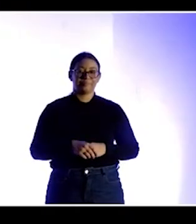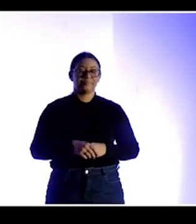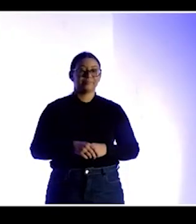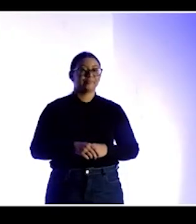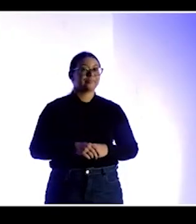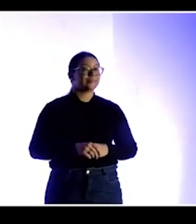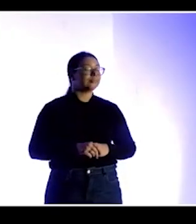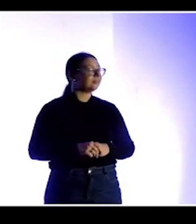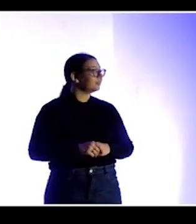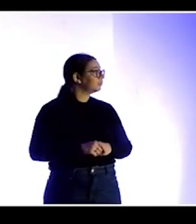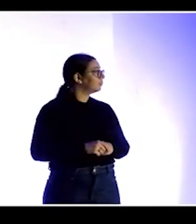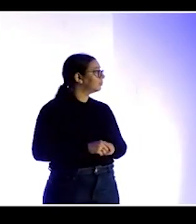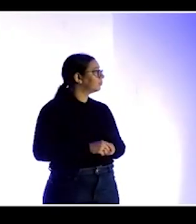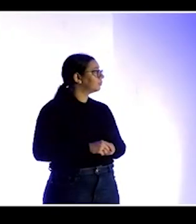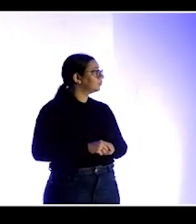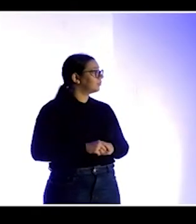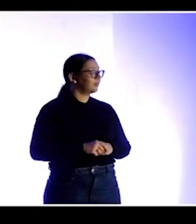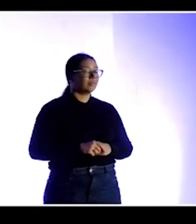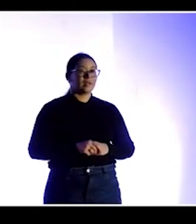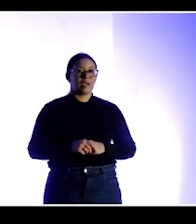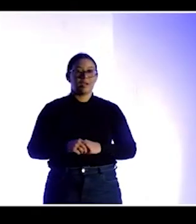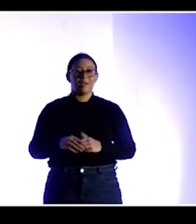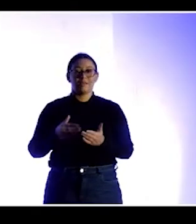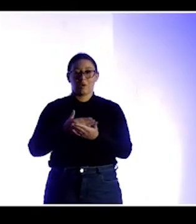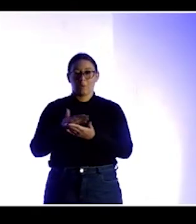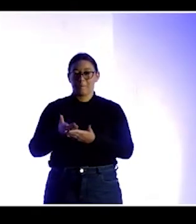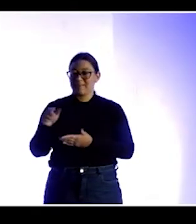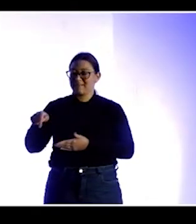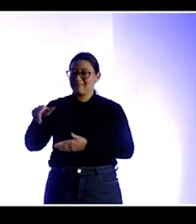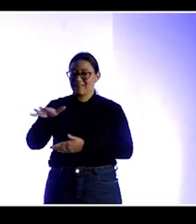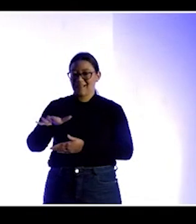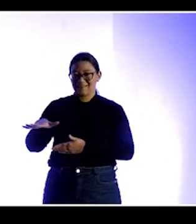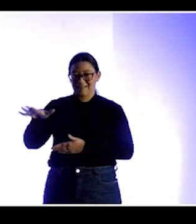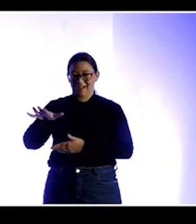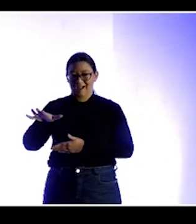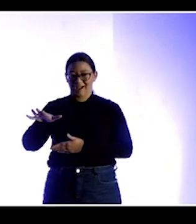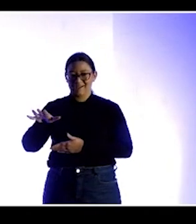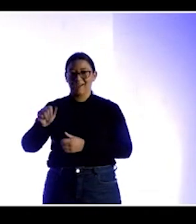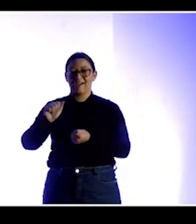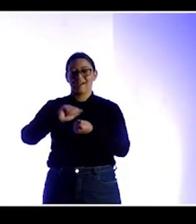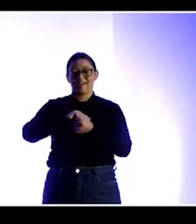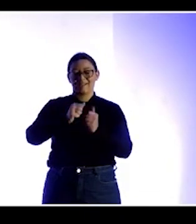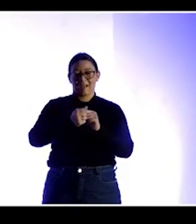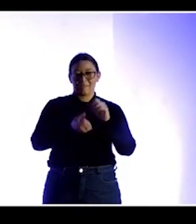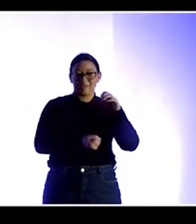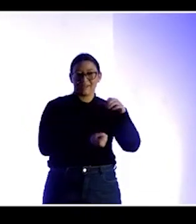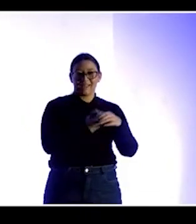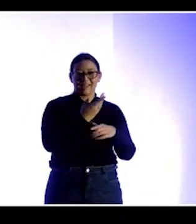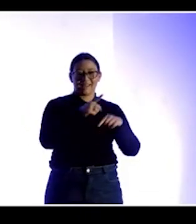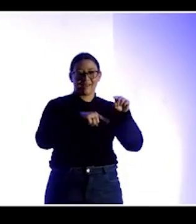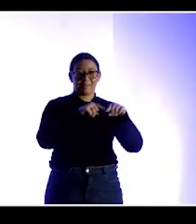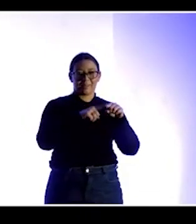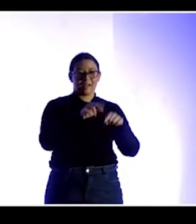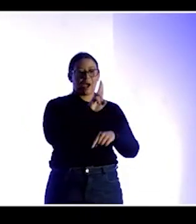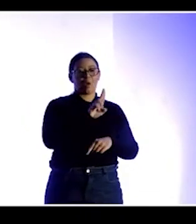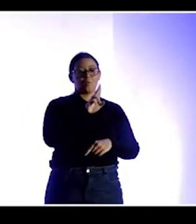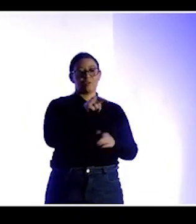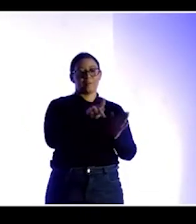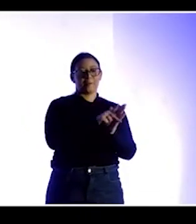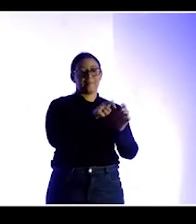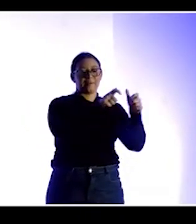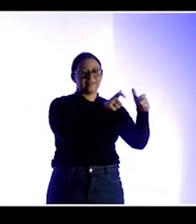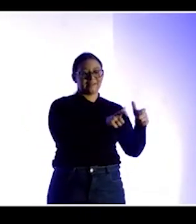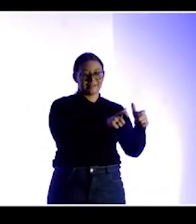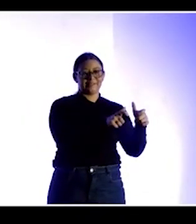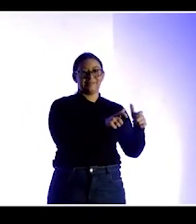aqui e usa aqui. E essa aqui é a instalação que vai ser inaugurada agora no dia 14, estão todos convidados, 14